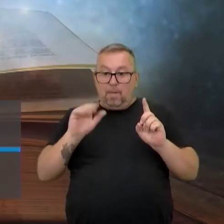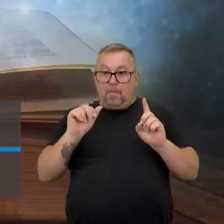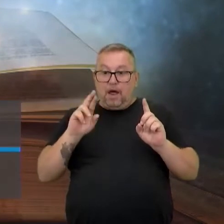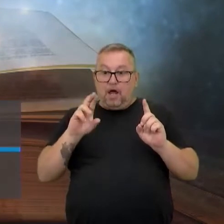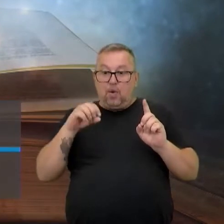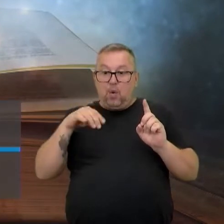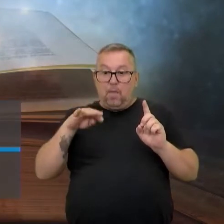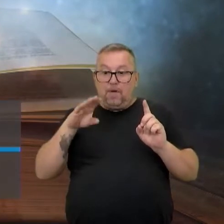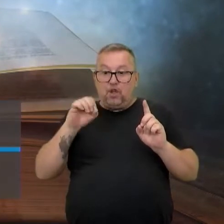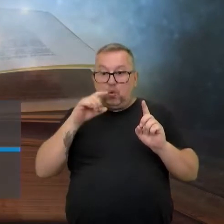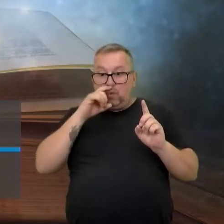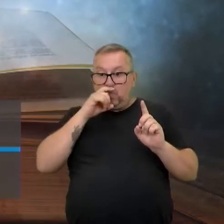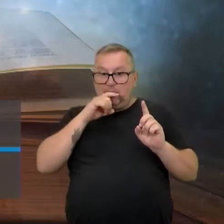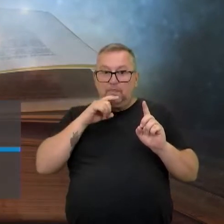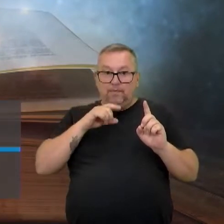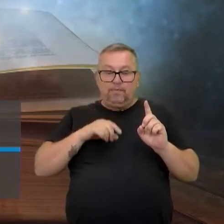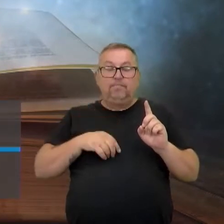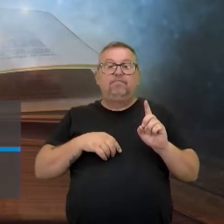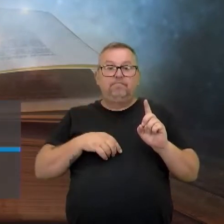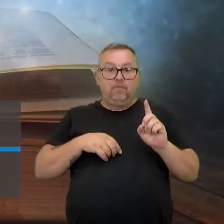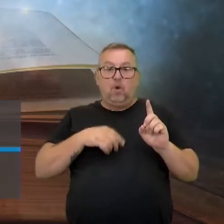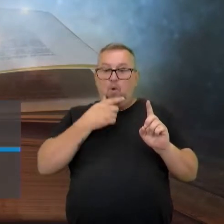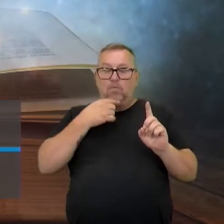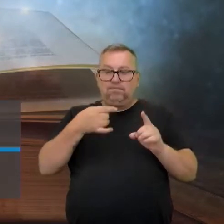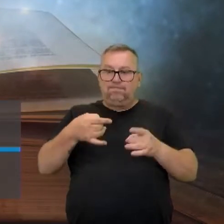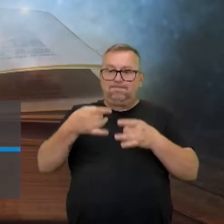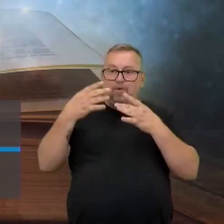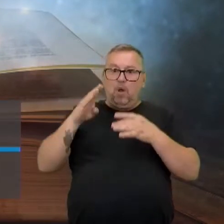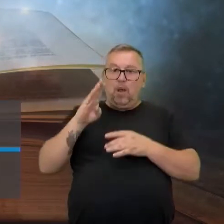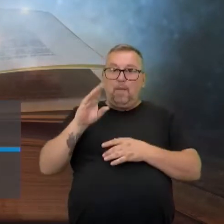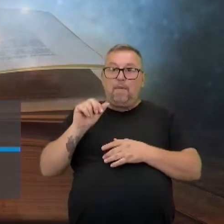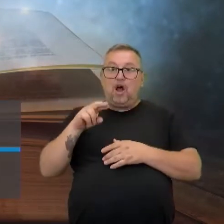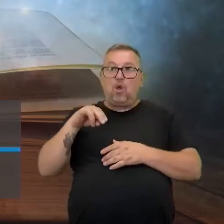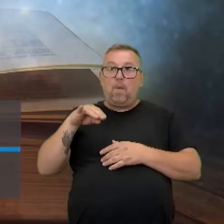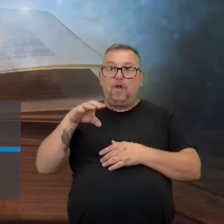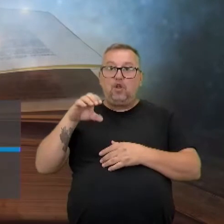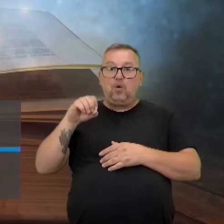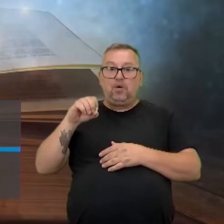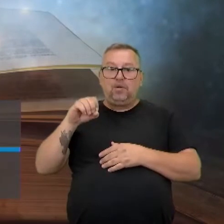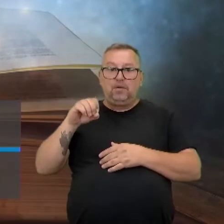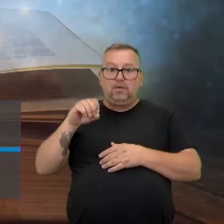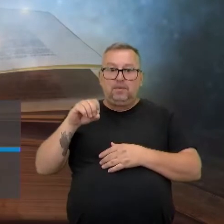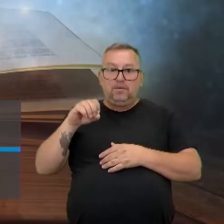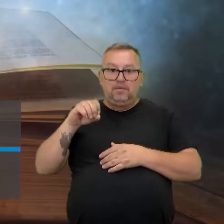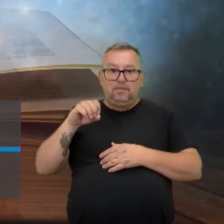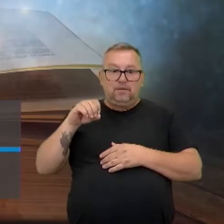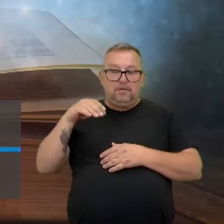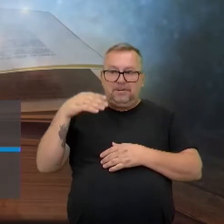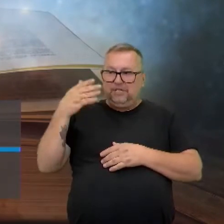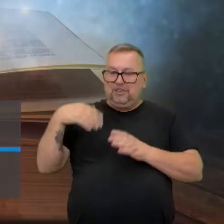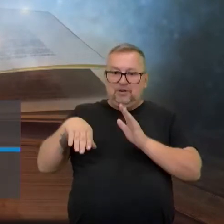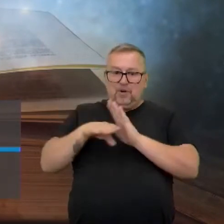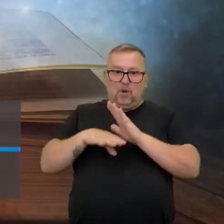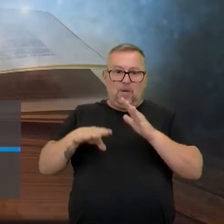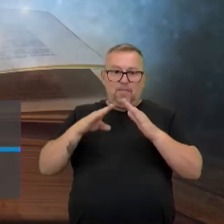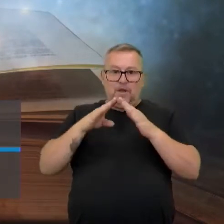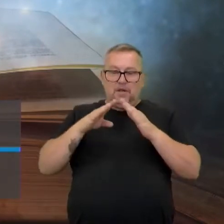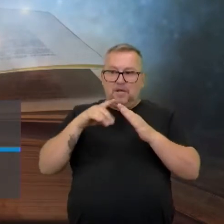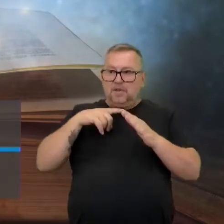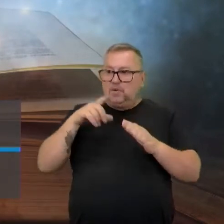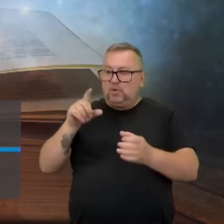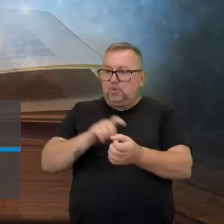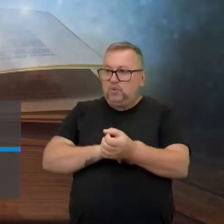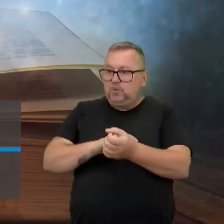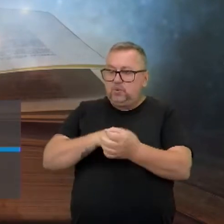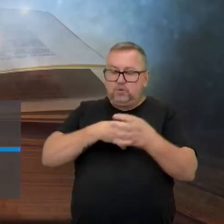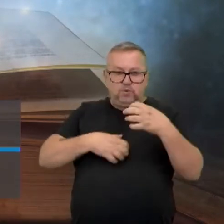Se você não sabe o que é barômetro, daqui a pouco eu explico. Chegou um vendedor de barômetro e chegou lá e eu fiquei muito nervoso